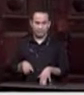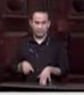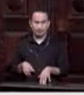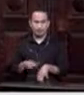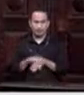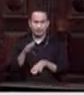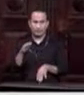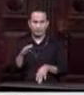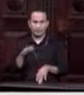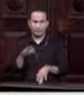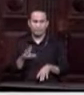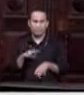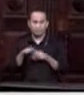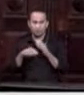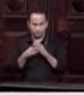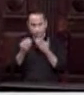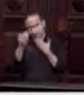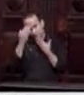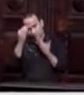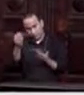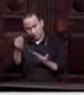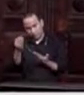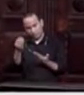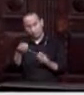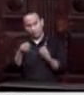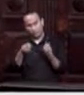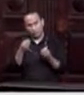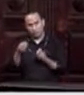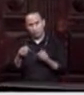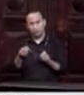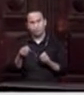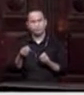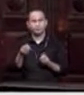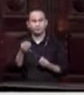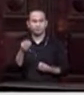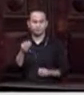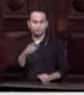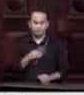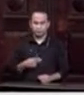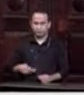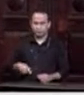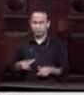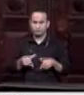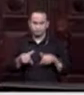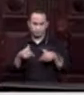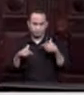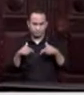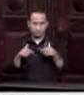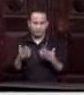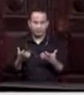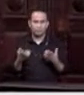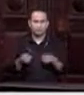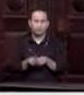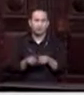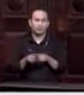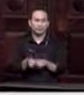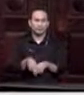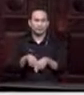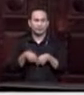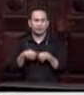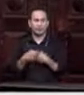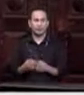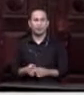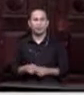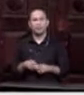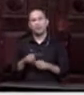mais nós todos somos gratos à forma que vossa excelência quando os trabalhos eu quero aqui também saudar e cumprimentar o líder